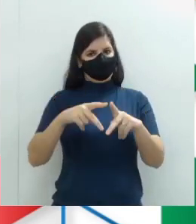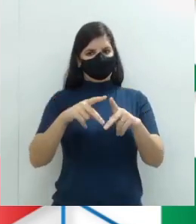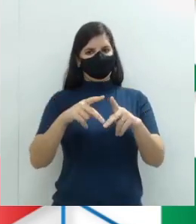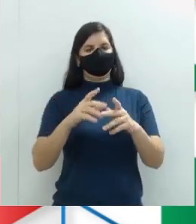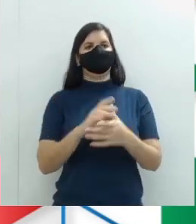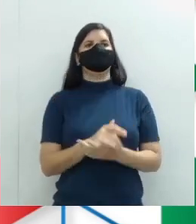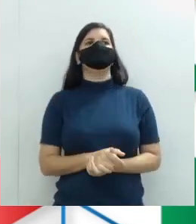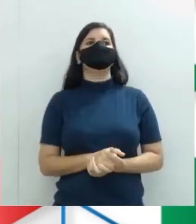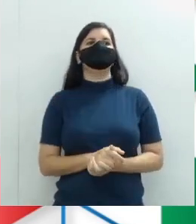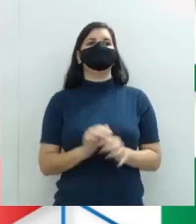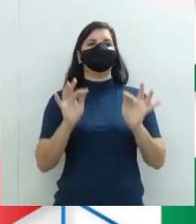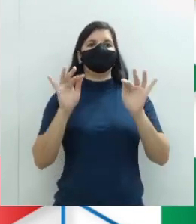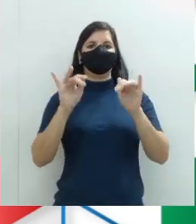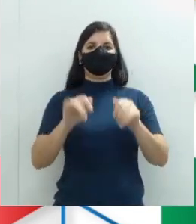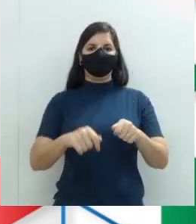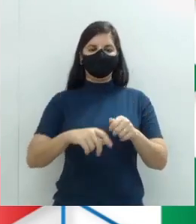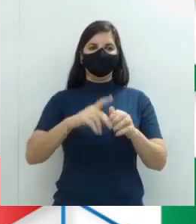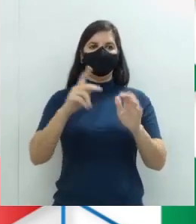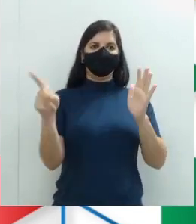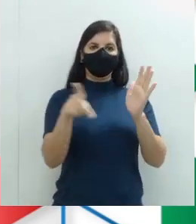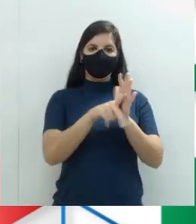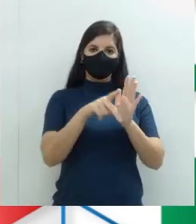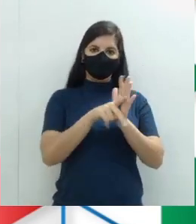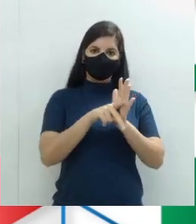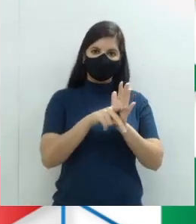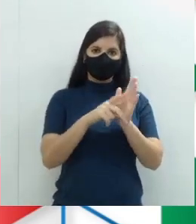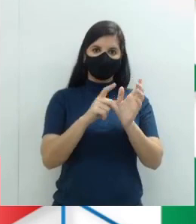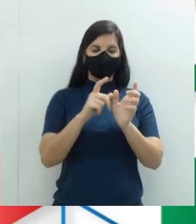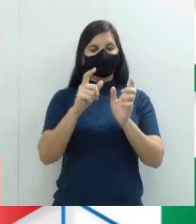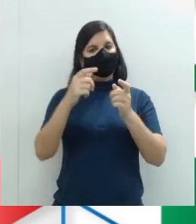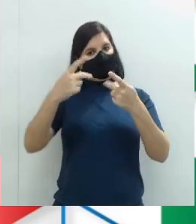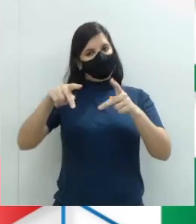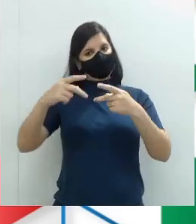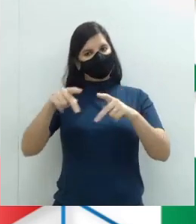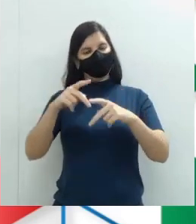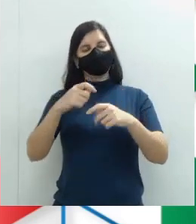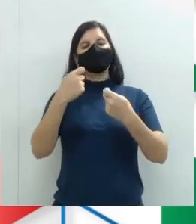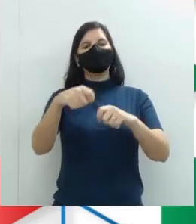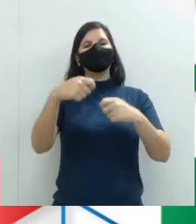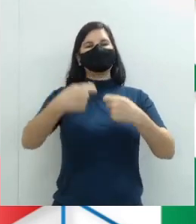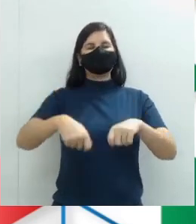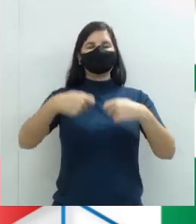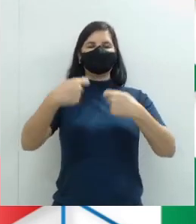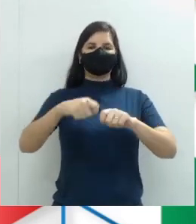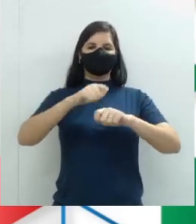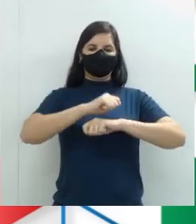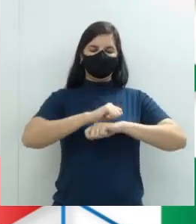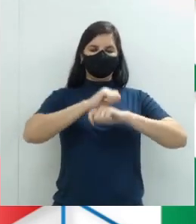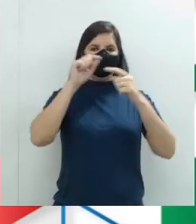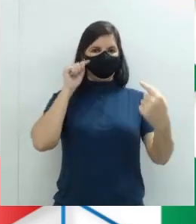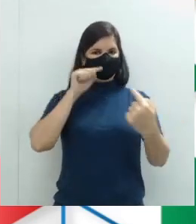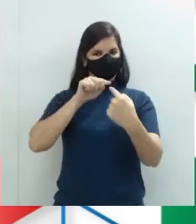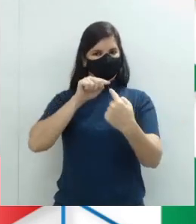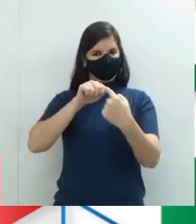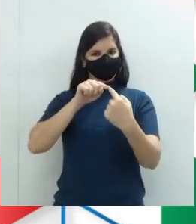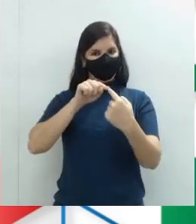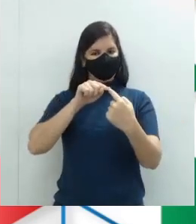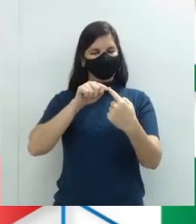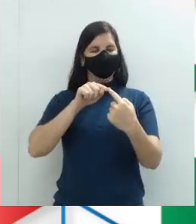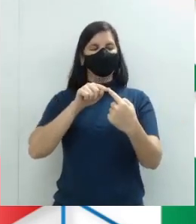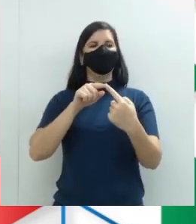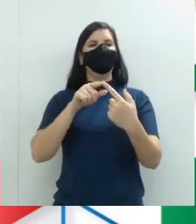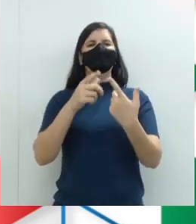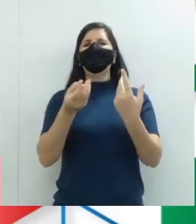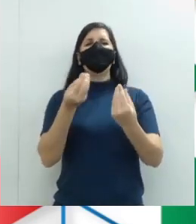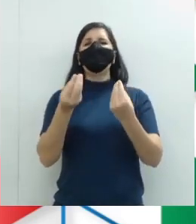bom? Por fim, por propriedade dos termos, elas precisam estar bem especificadas. Mas,